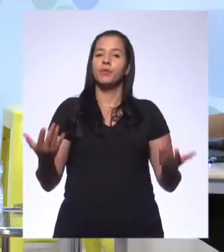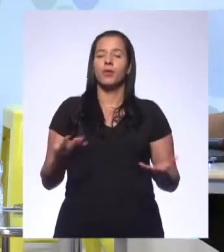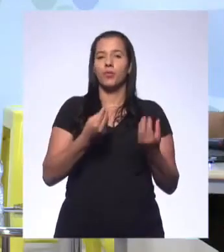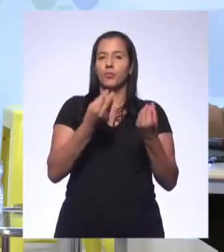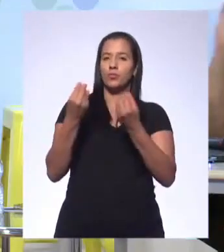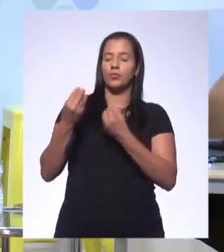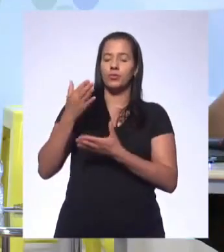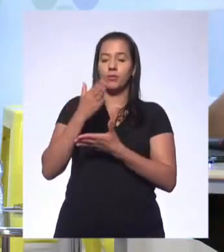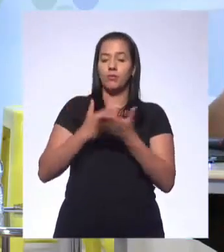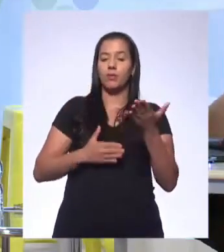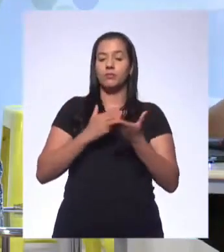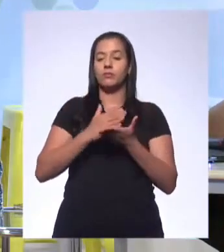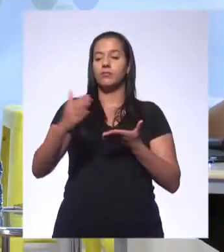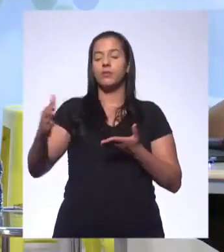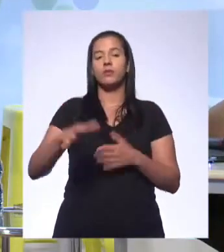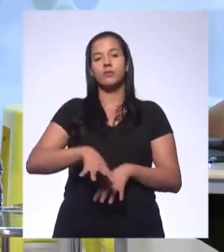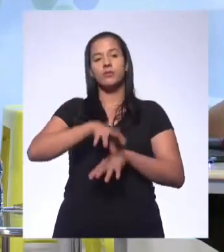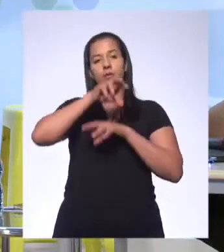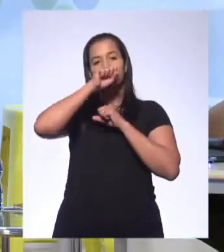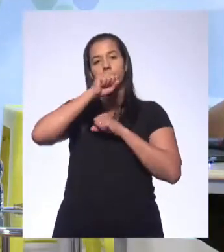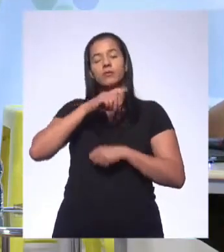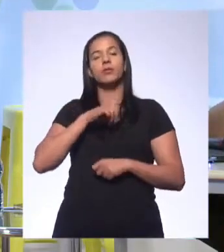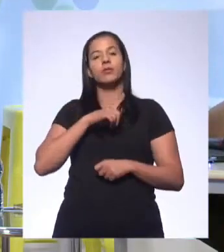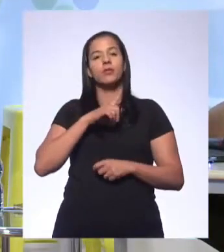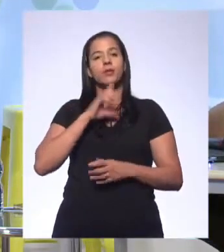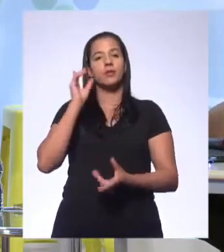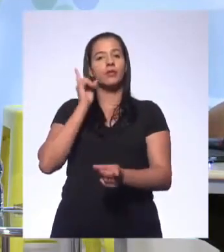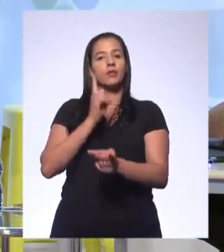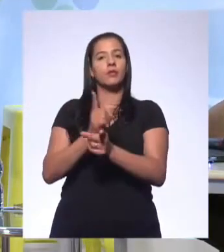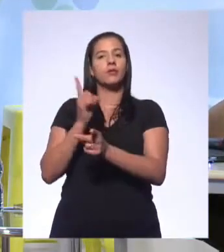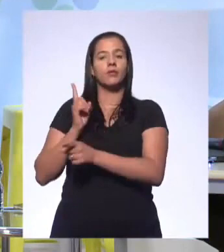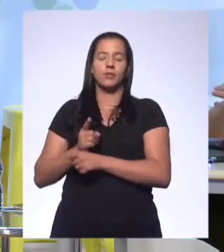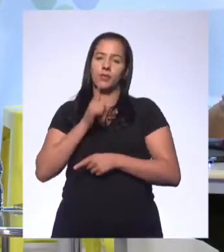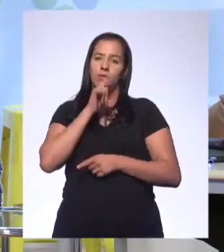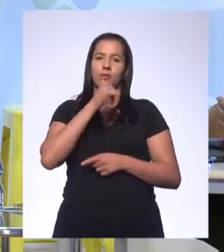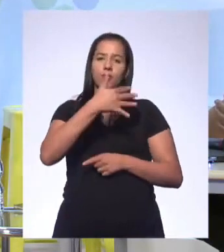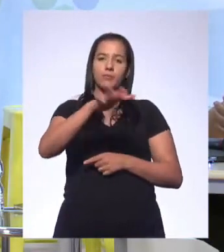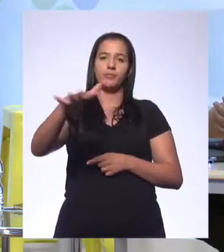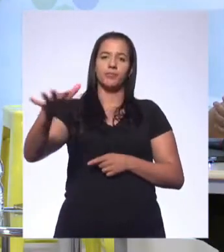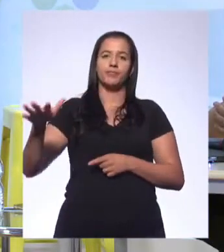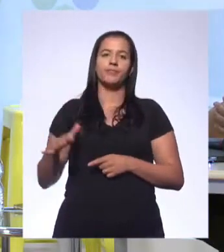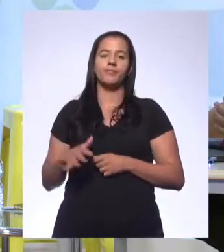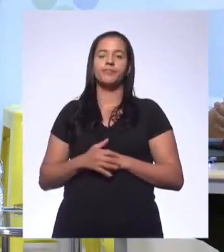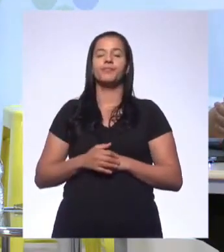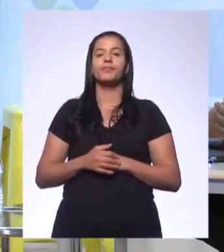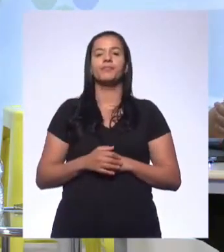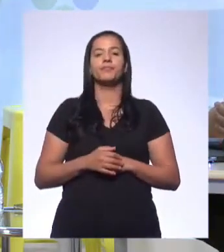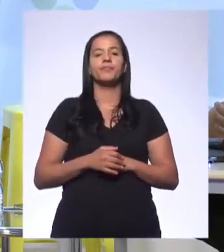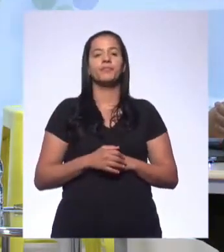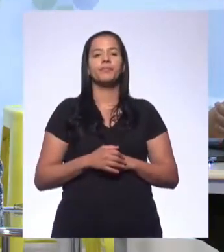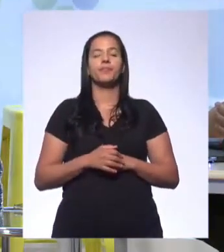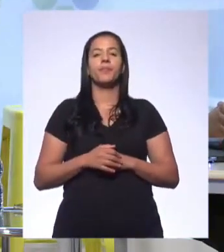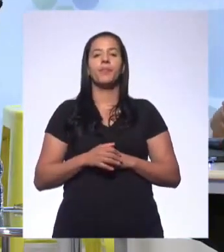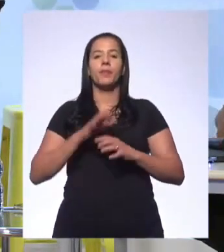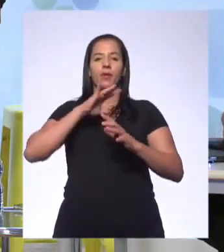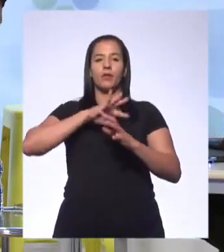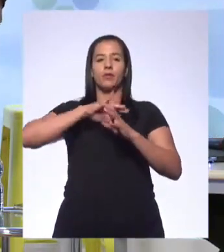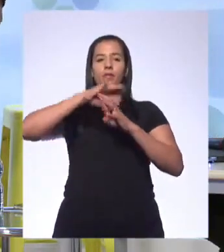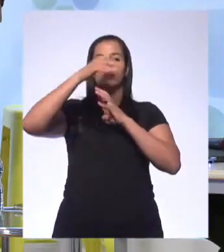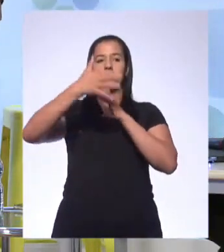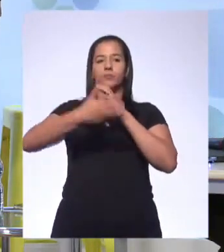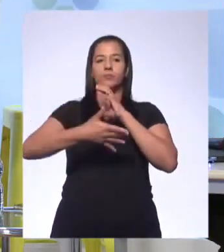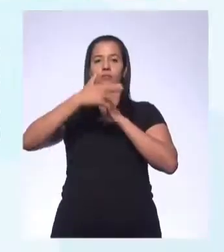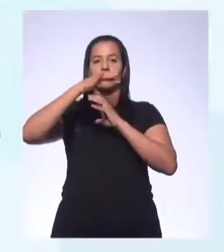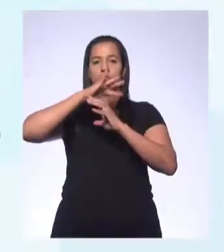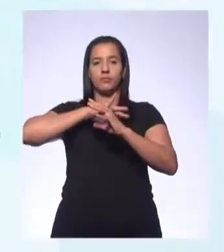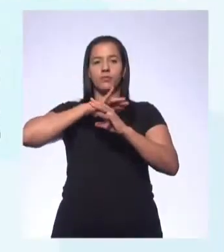desse oxigênio existente aí nós encontramos nos oceanos. Na atmosfera encontra-se como oxigênio